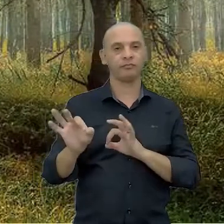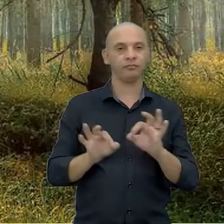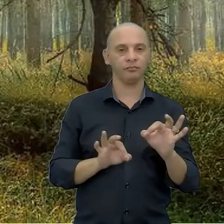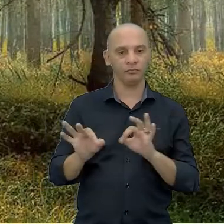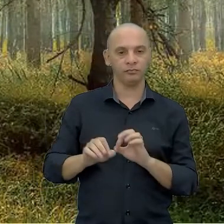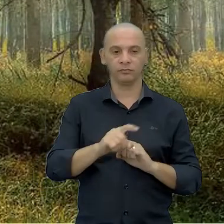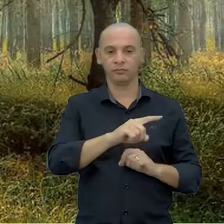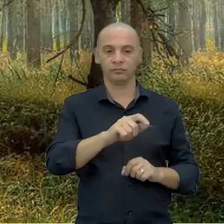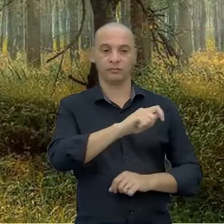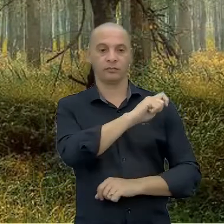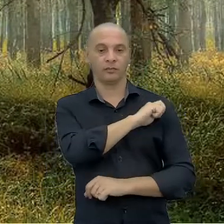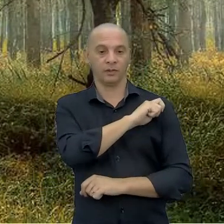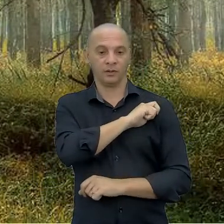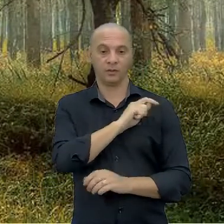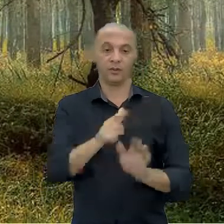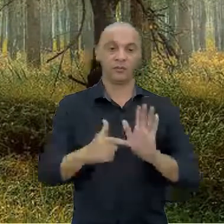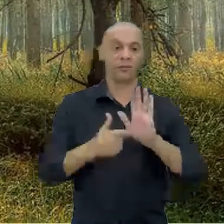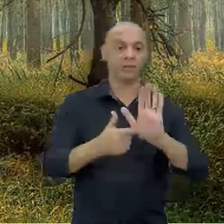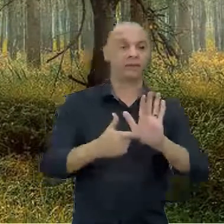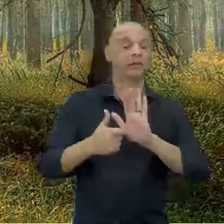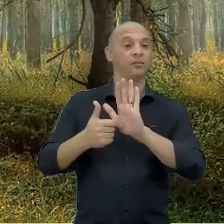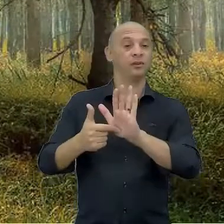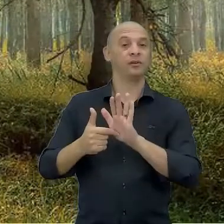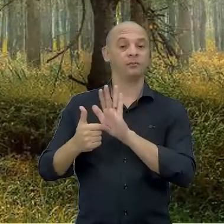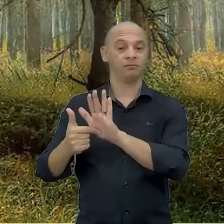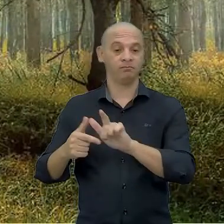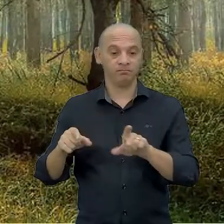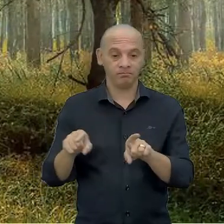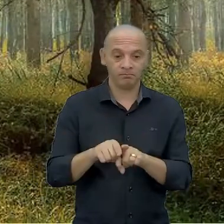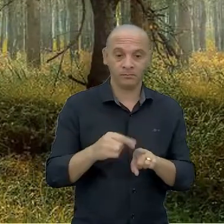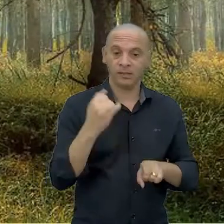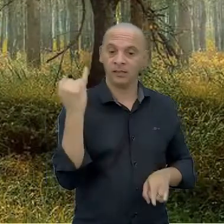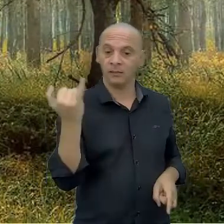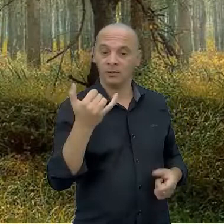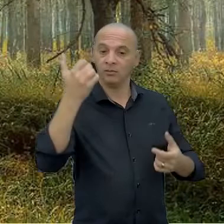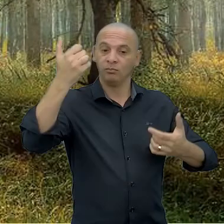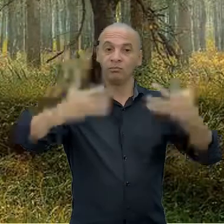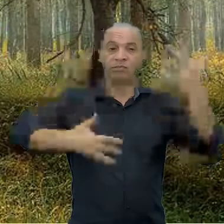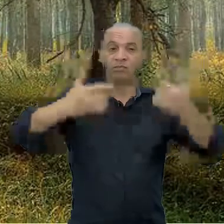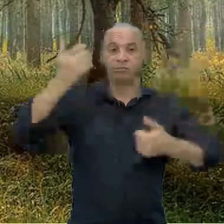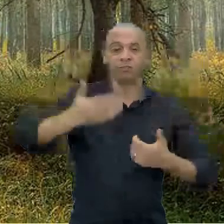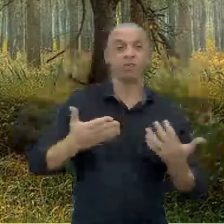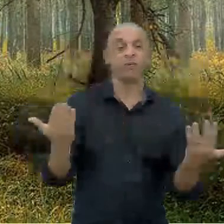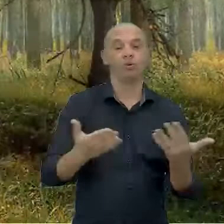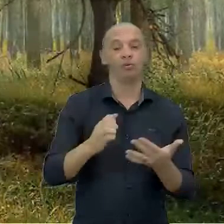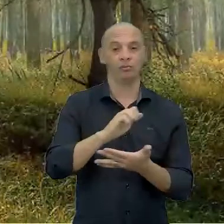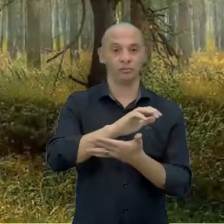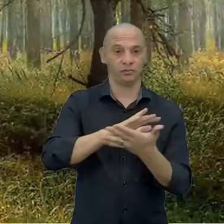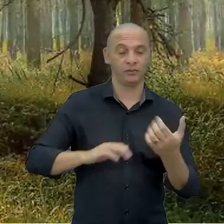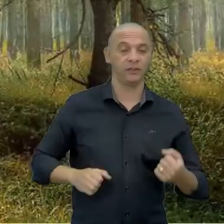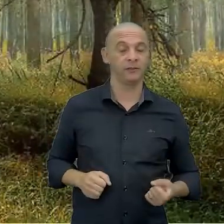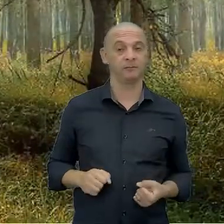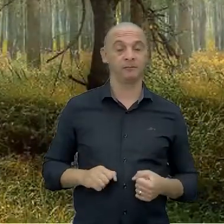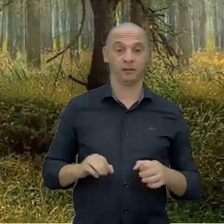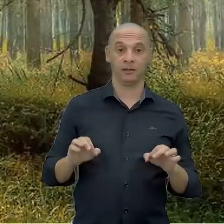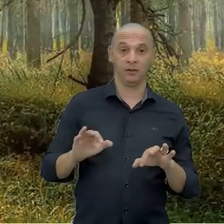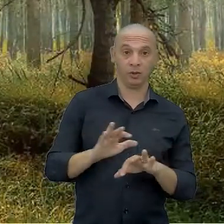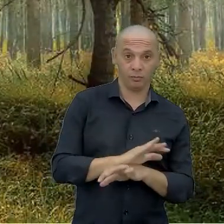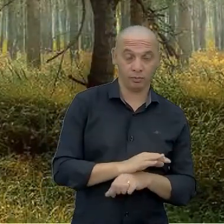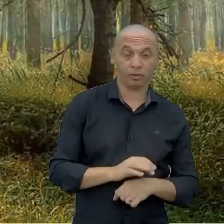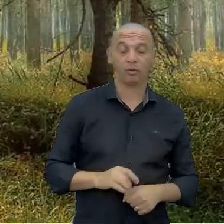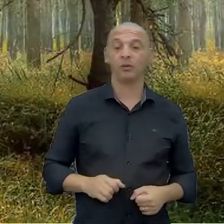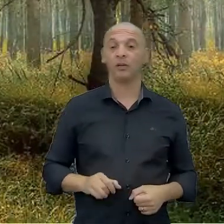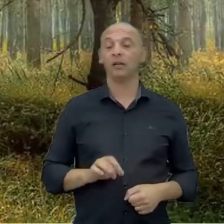para que os estudantes façam uma apresentação sobre as discussões realizadas na atividade. Em seguida, os